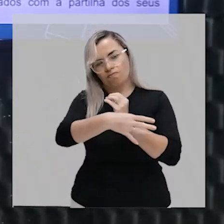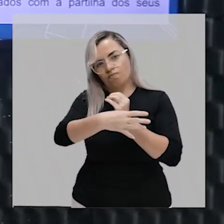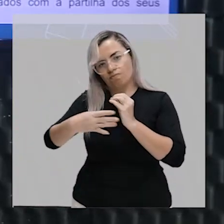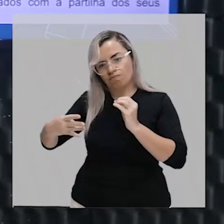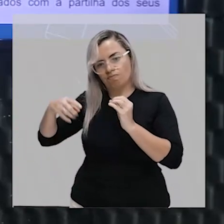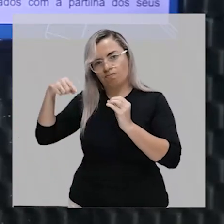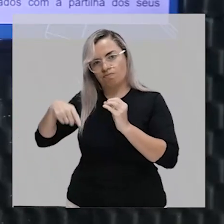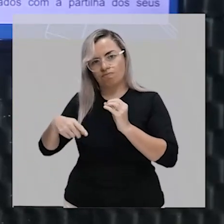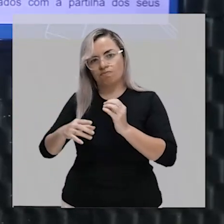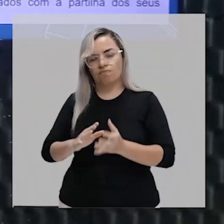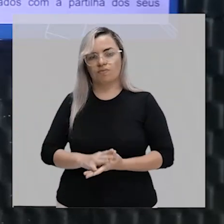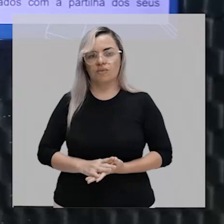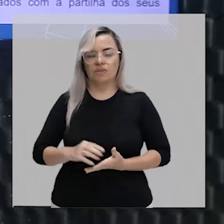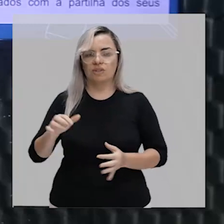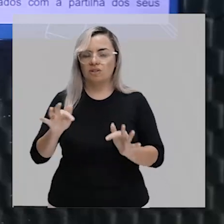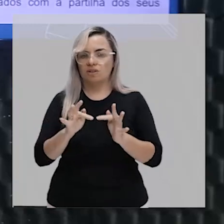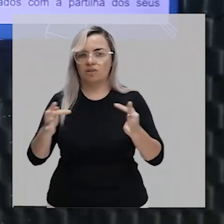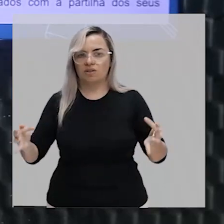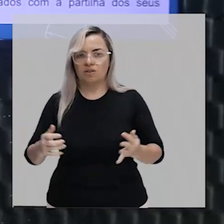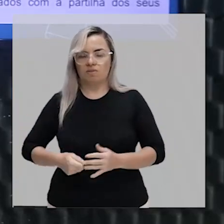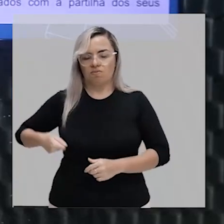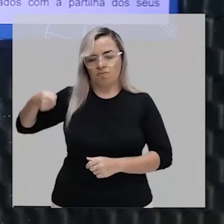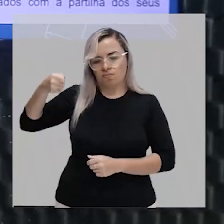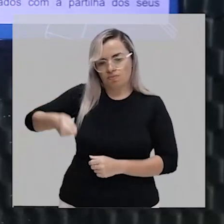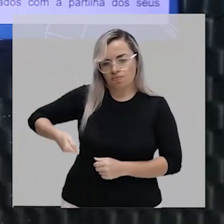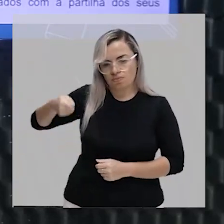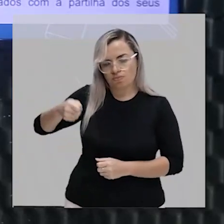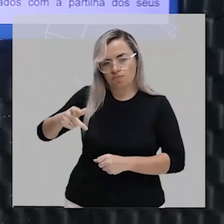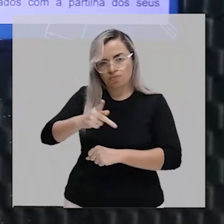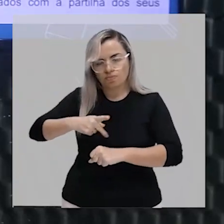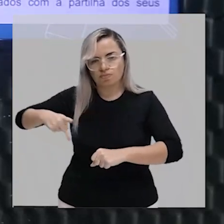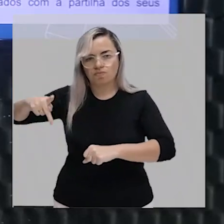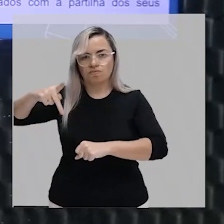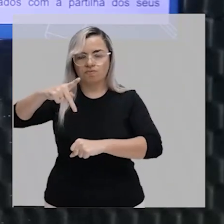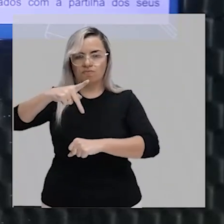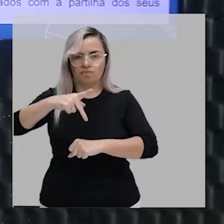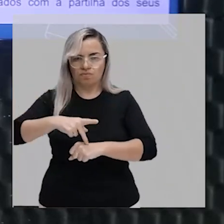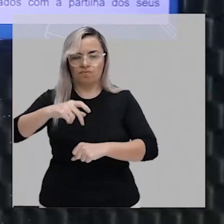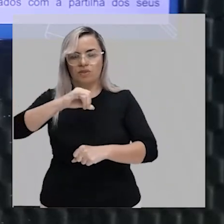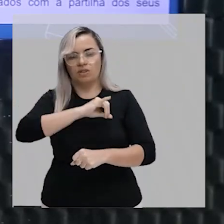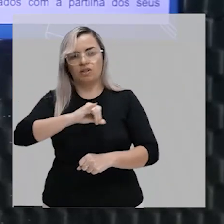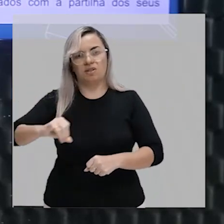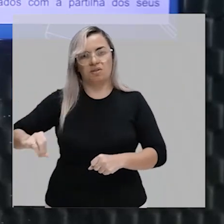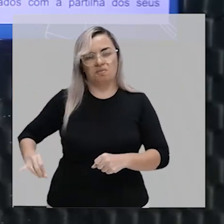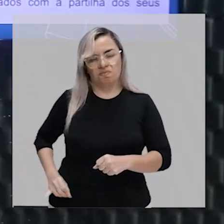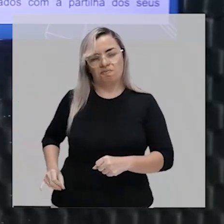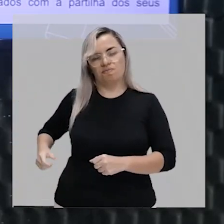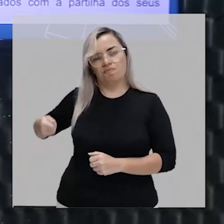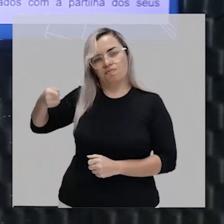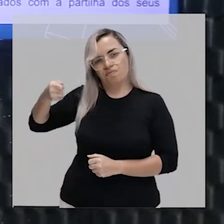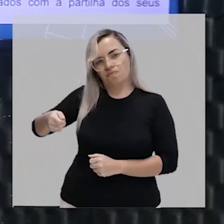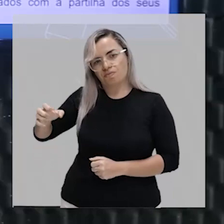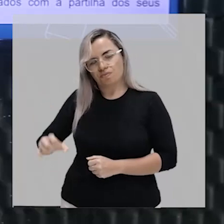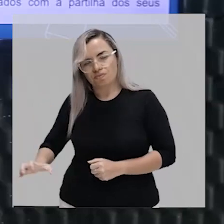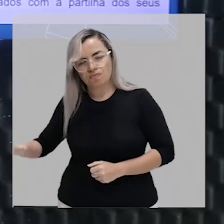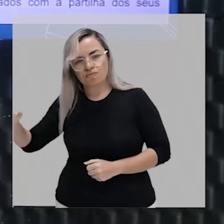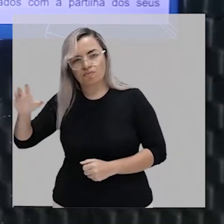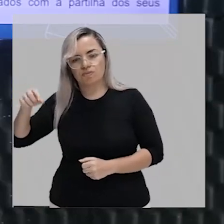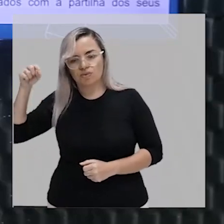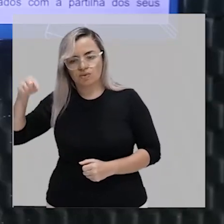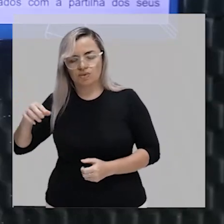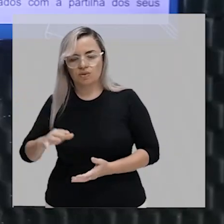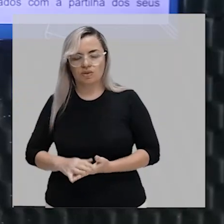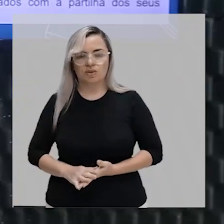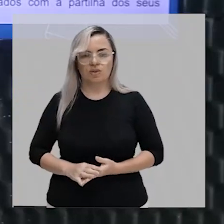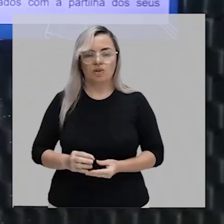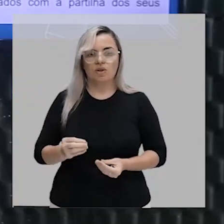foram simplesmente impostos pelos países imperialistas europeus. Justamente como uma forma de quê?